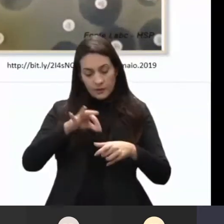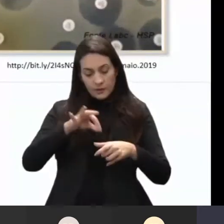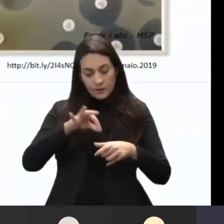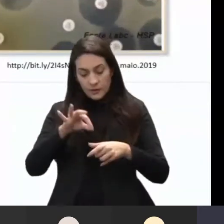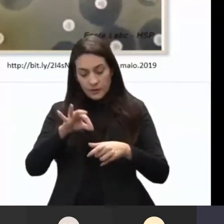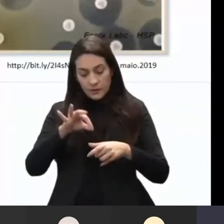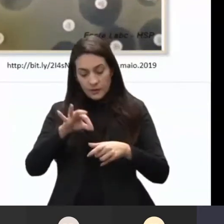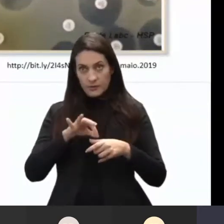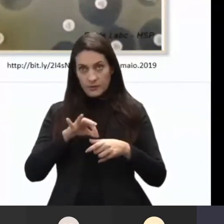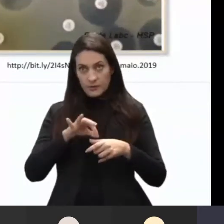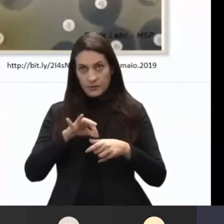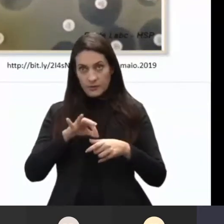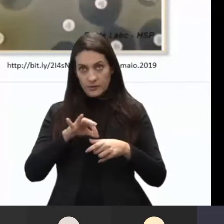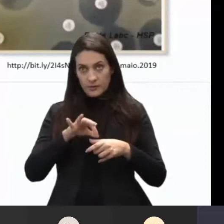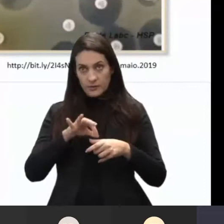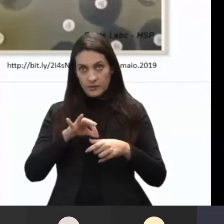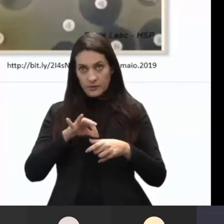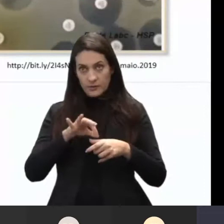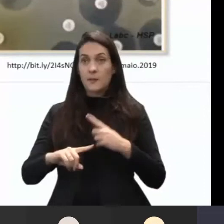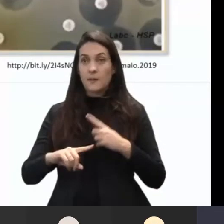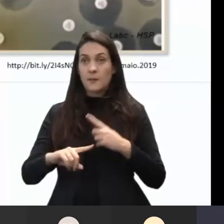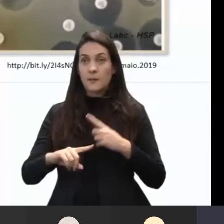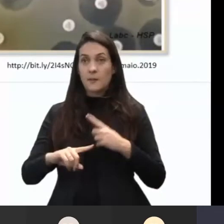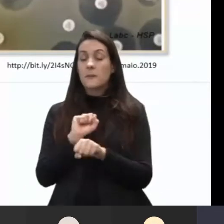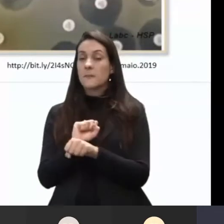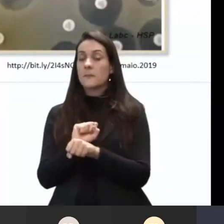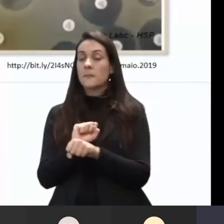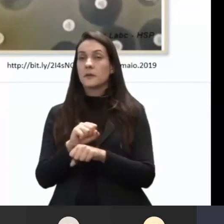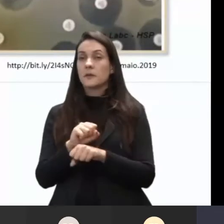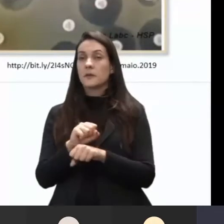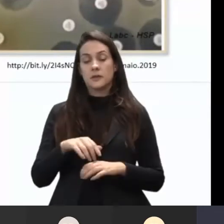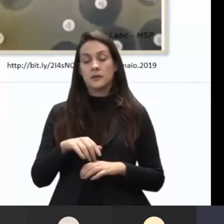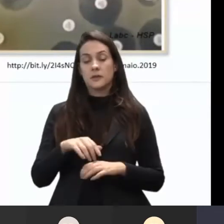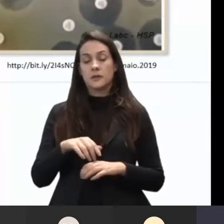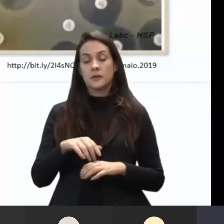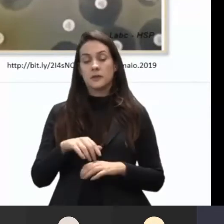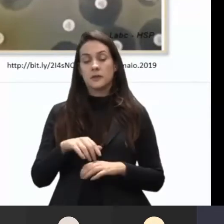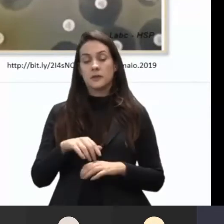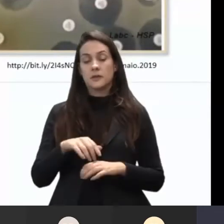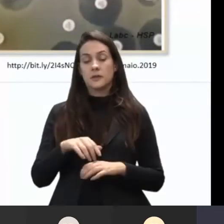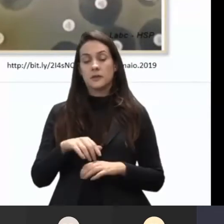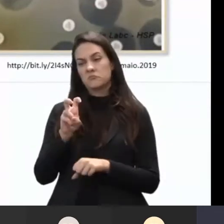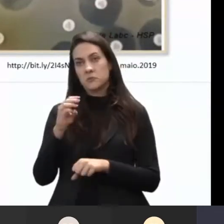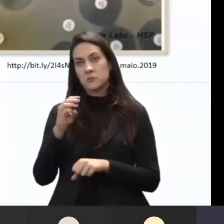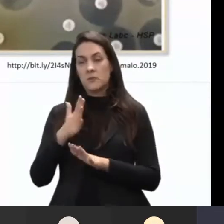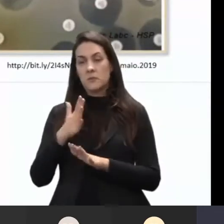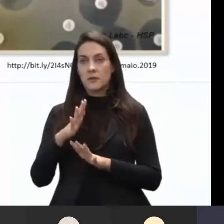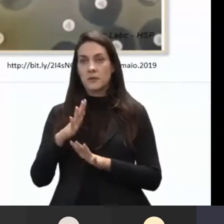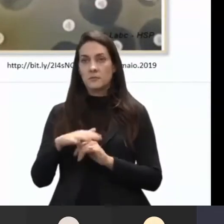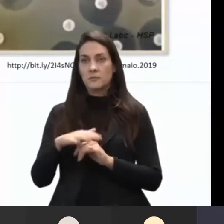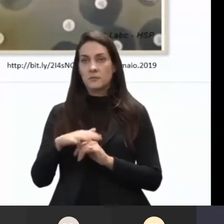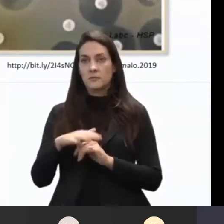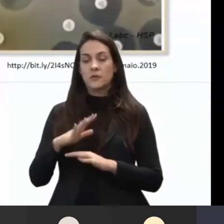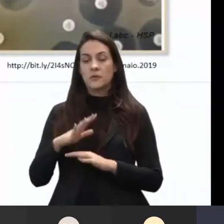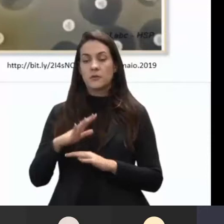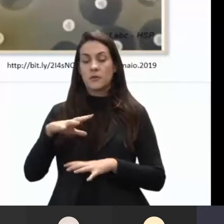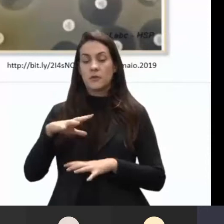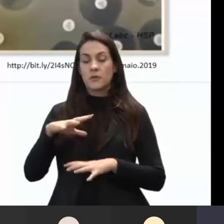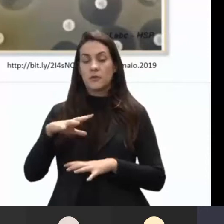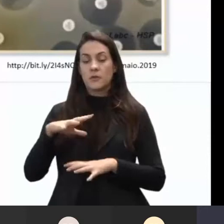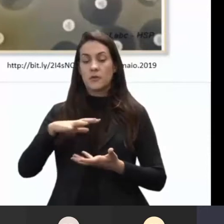semeou ali o seu inóculo na placa, é importante você deixar secar por aproximadamente uns 5 minutos na temperatura ambiente. Para